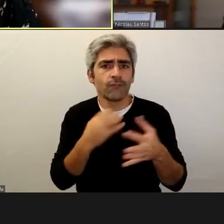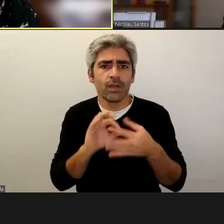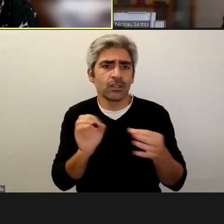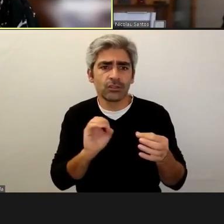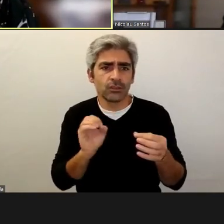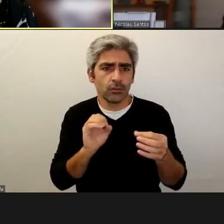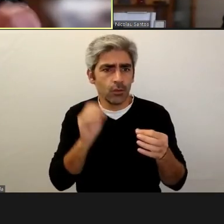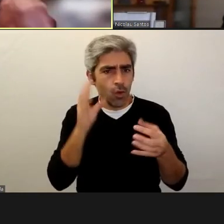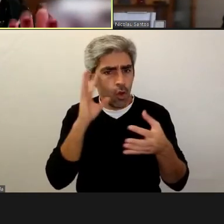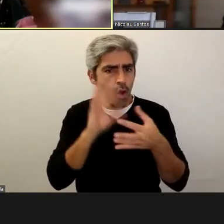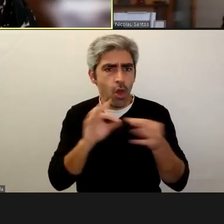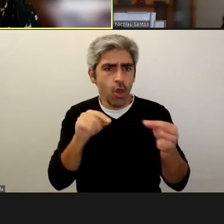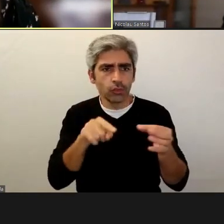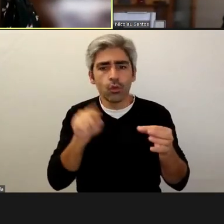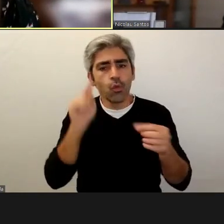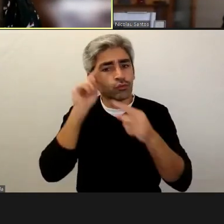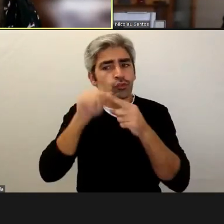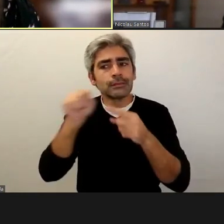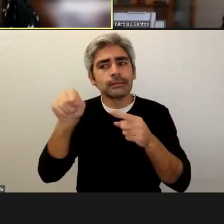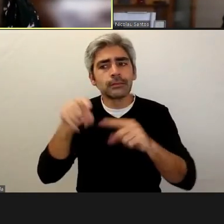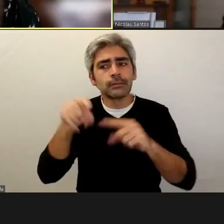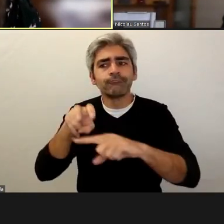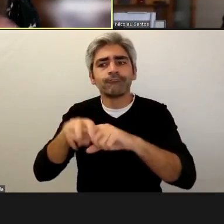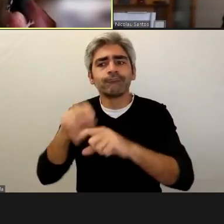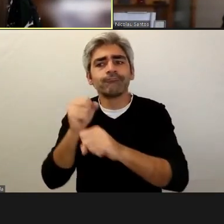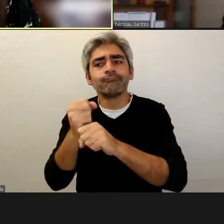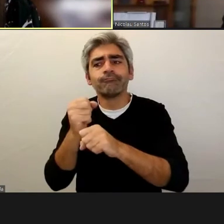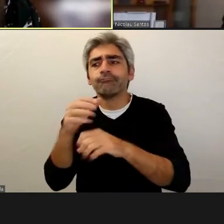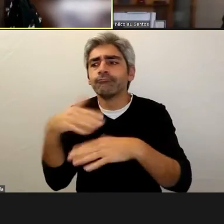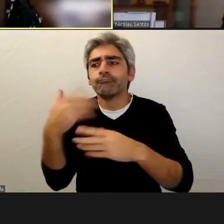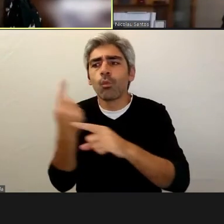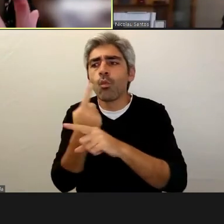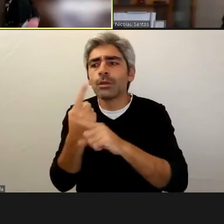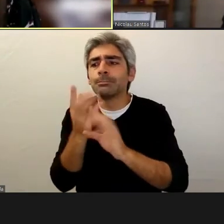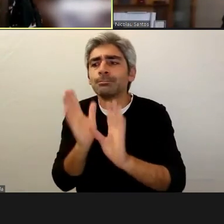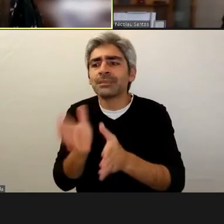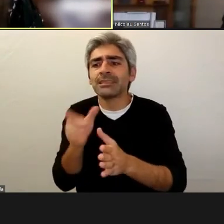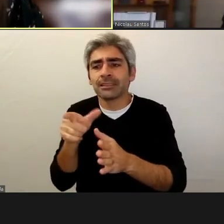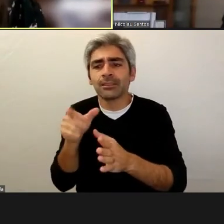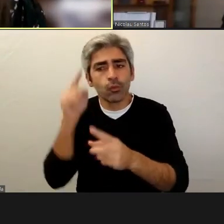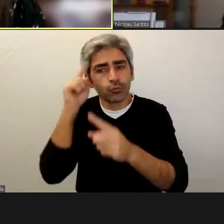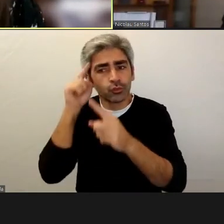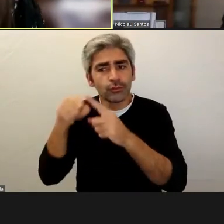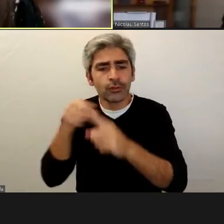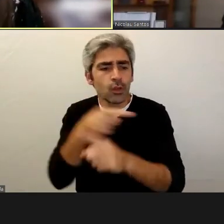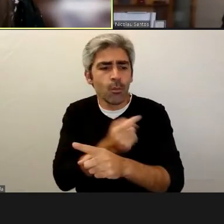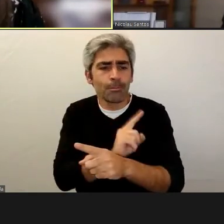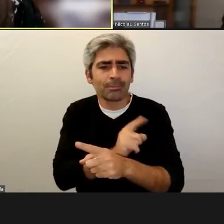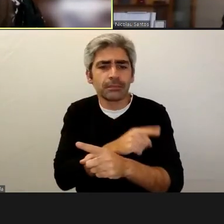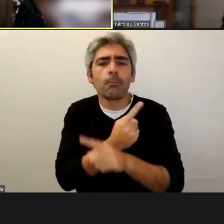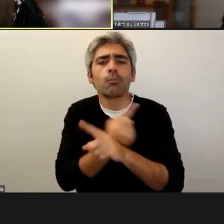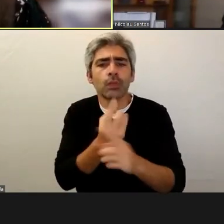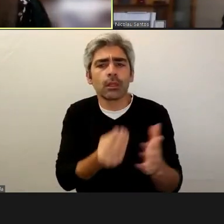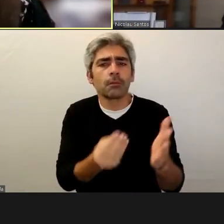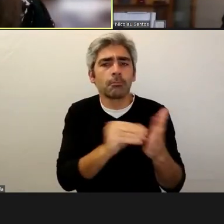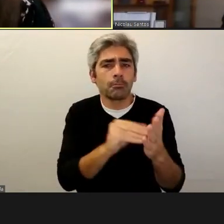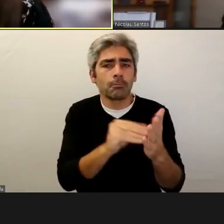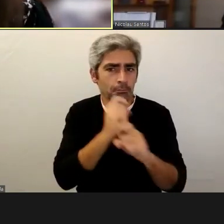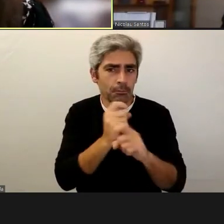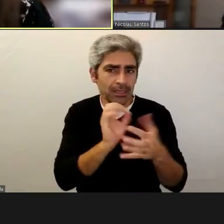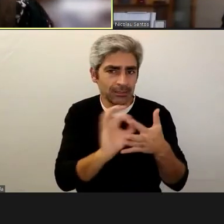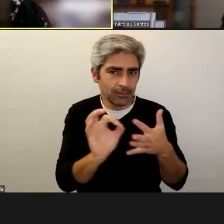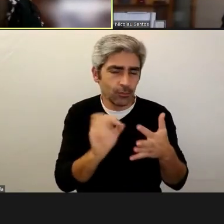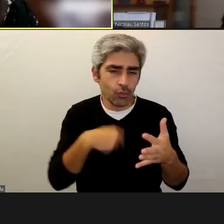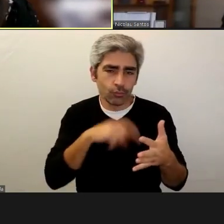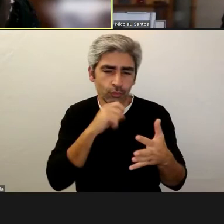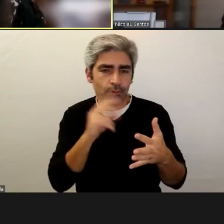nenhuma relação com o fim, ou que não é necessário para atingir o fim, então dessa forma nós podemos testar que